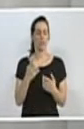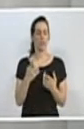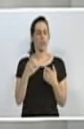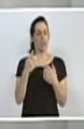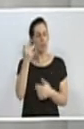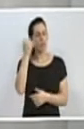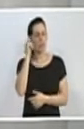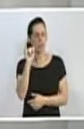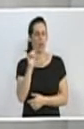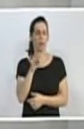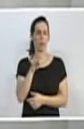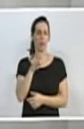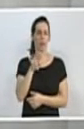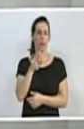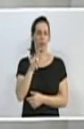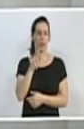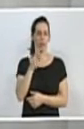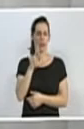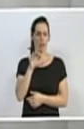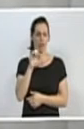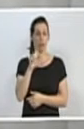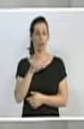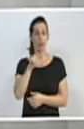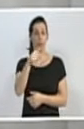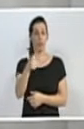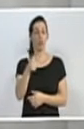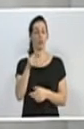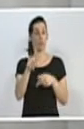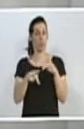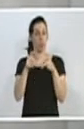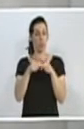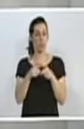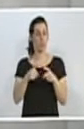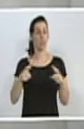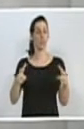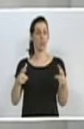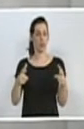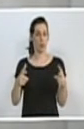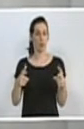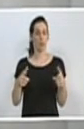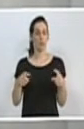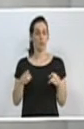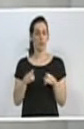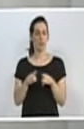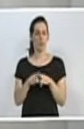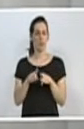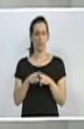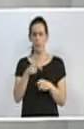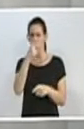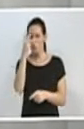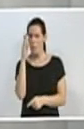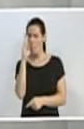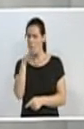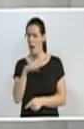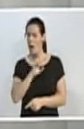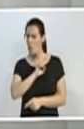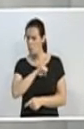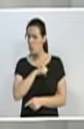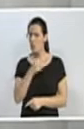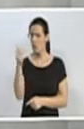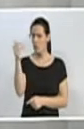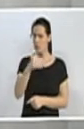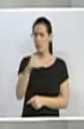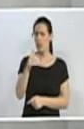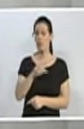Em 1875, como o crescimento da população e a infiltração de mais maus elementos, foi designado